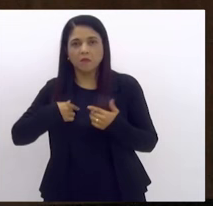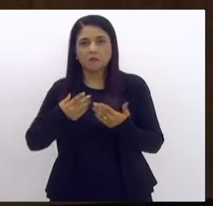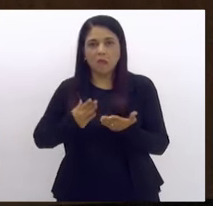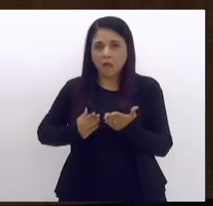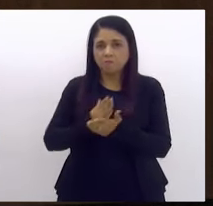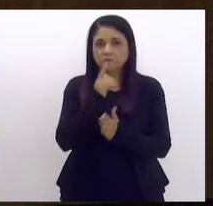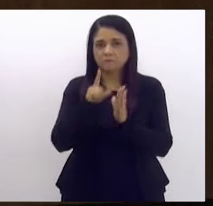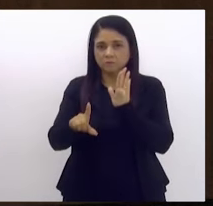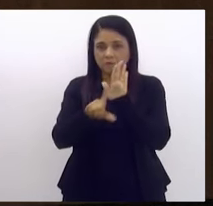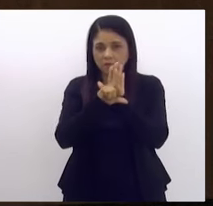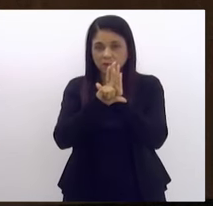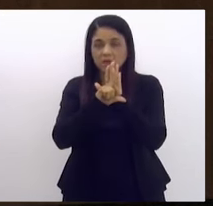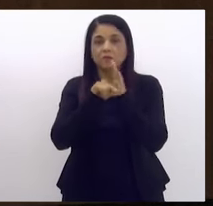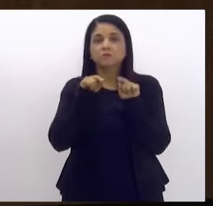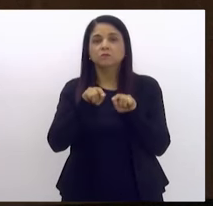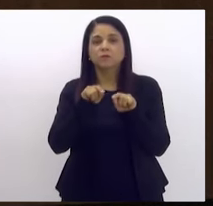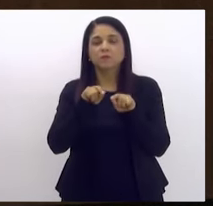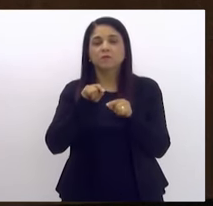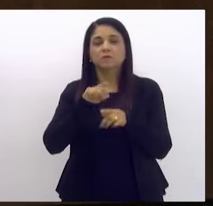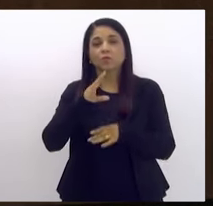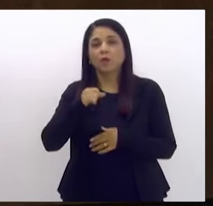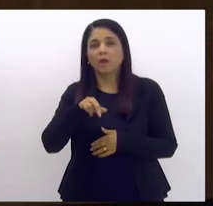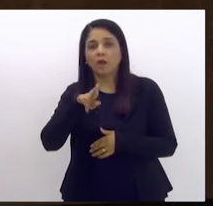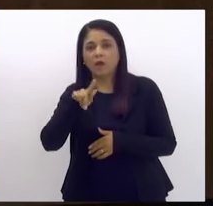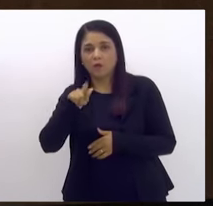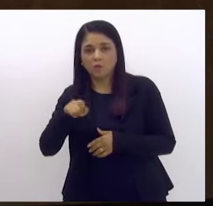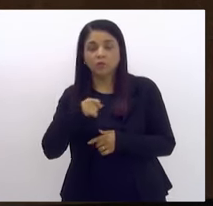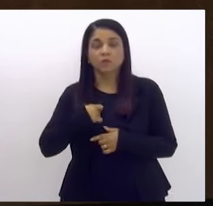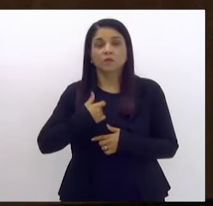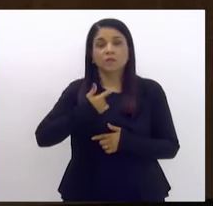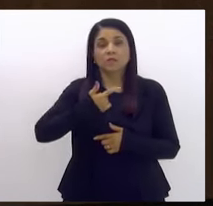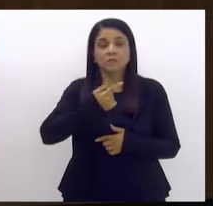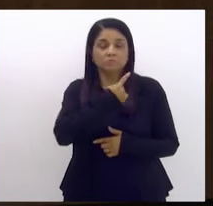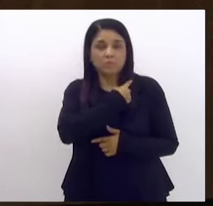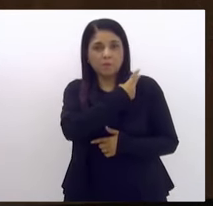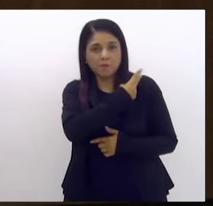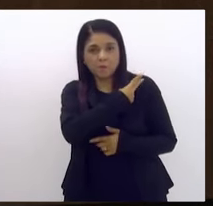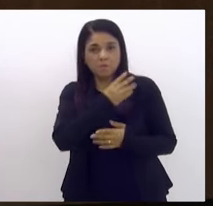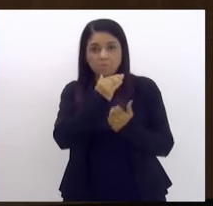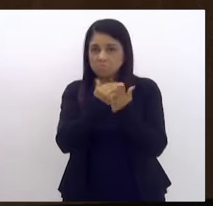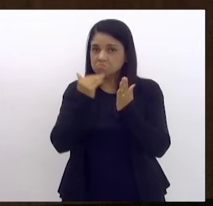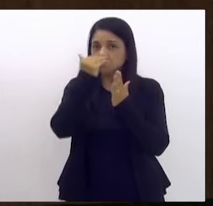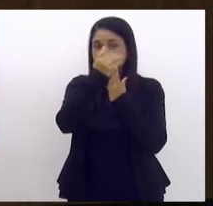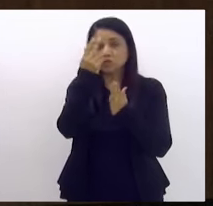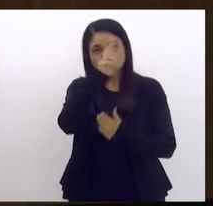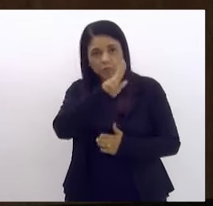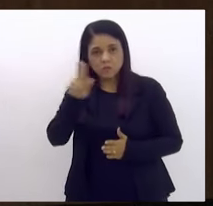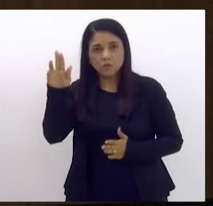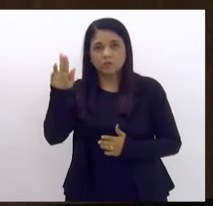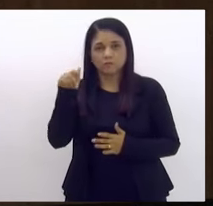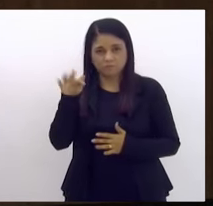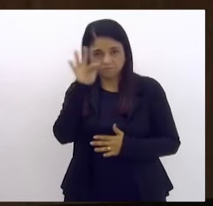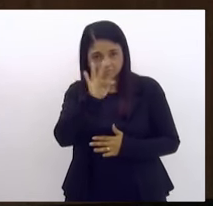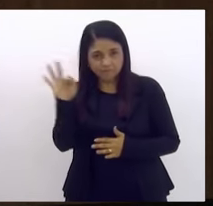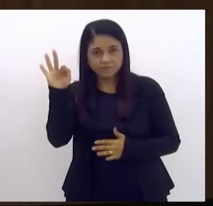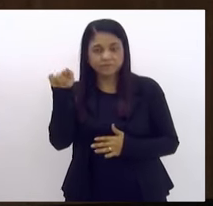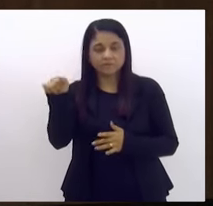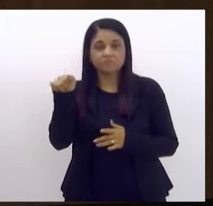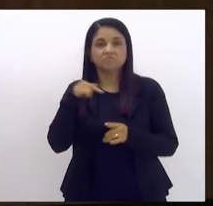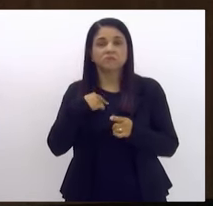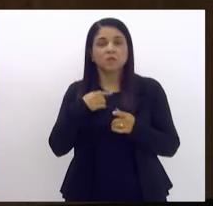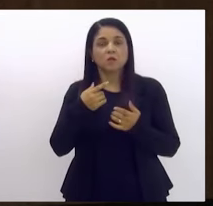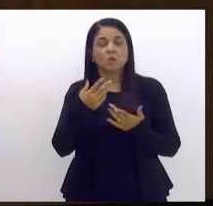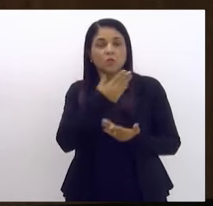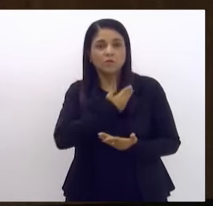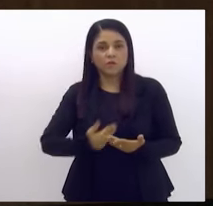lei, com a recategorização do cargo passando do nível médio para o nível superior. Hoje precisamos que o governador do Estado possa implementar na